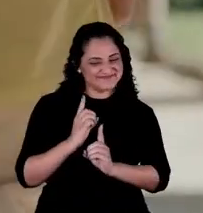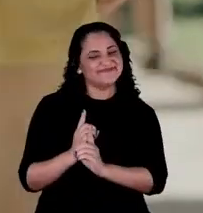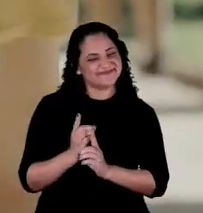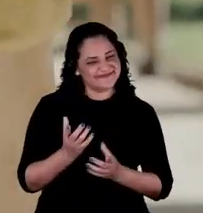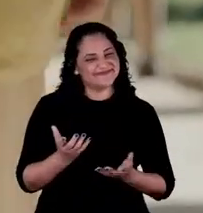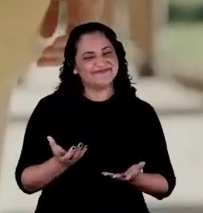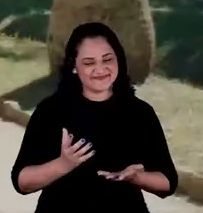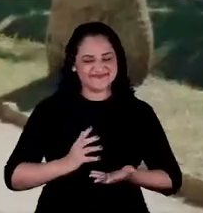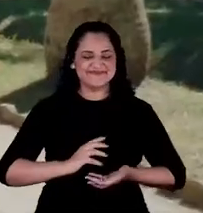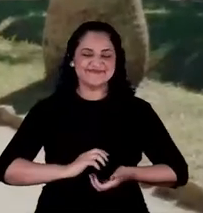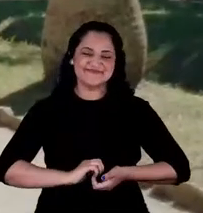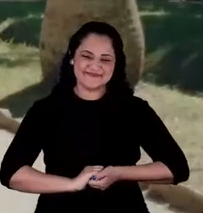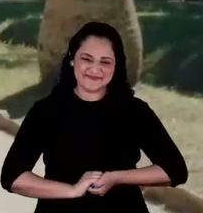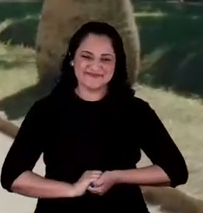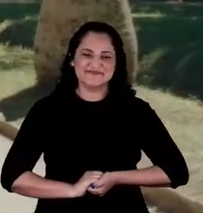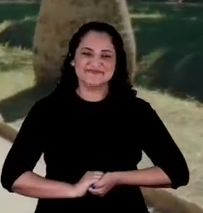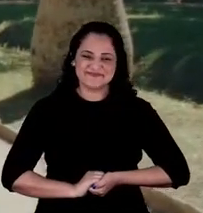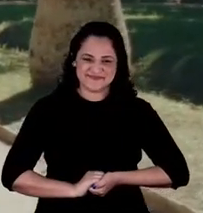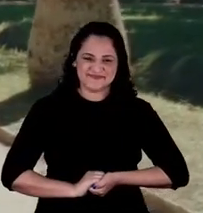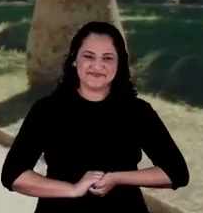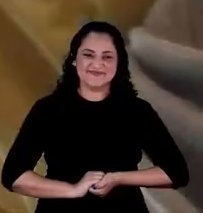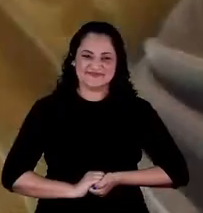e gera encontros